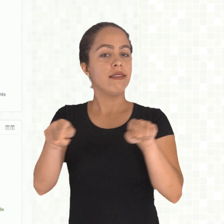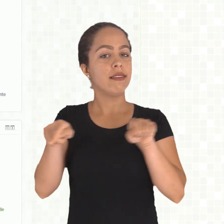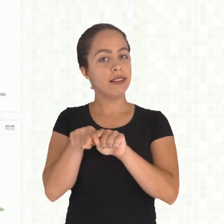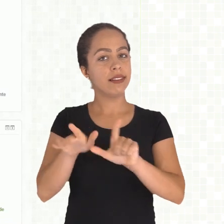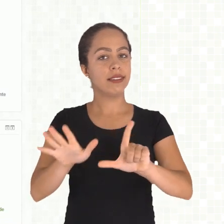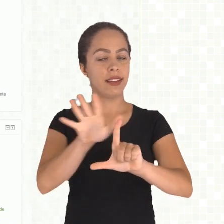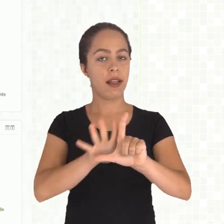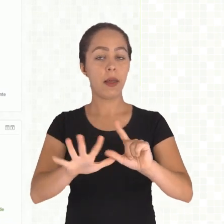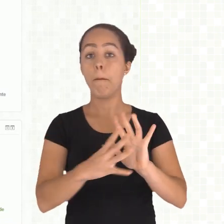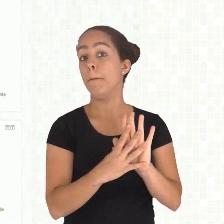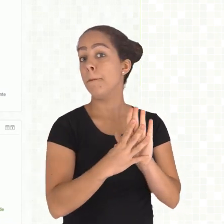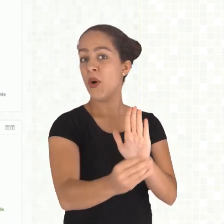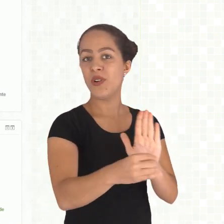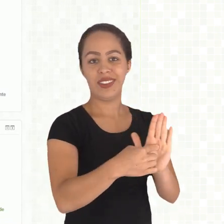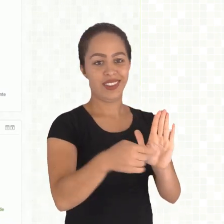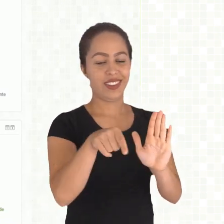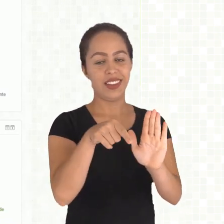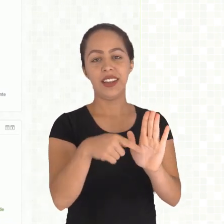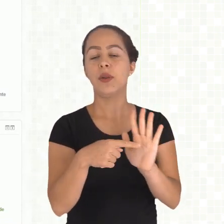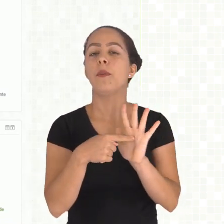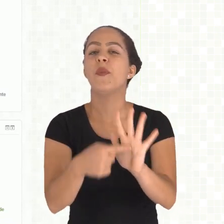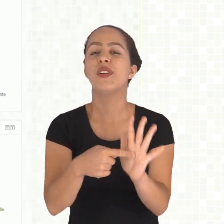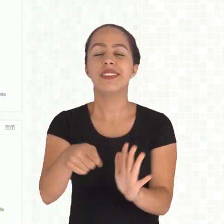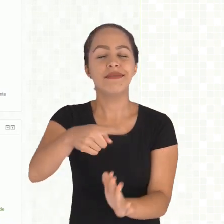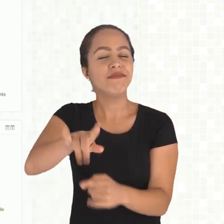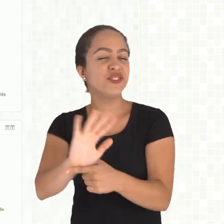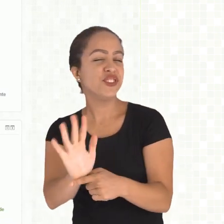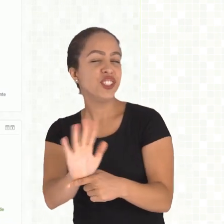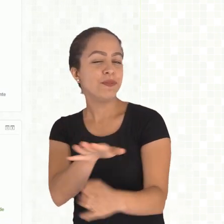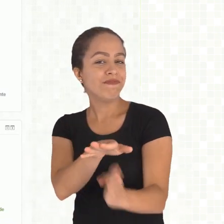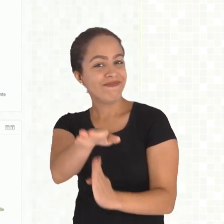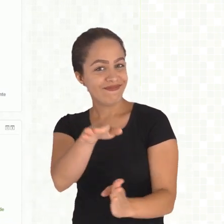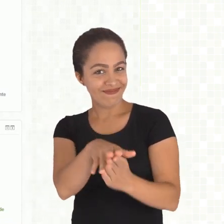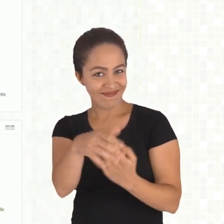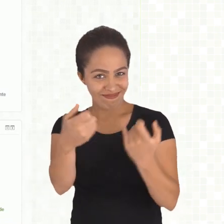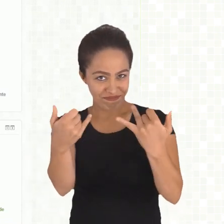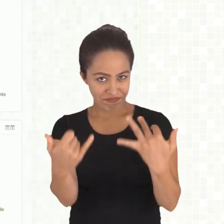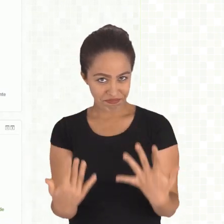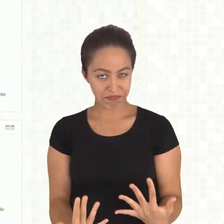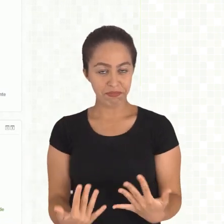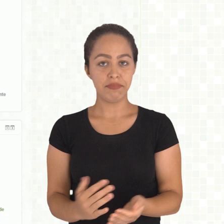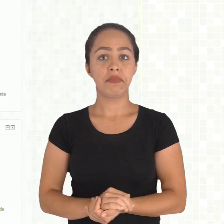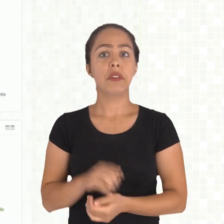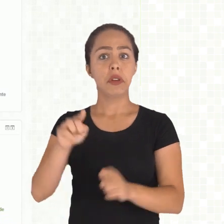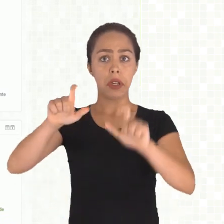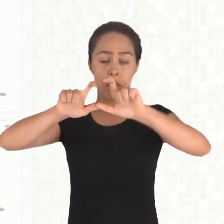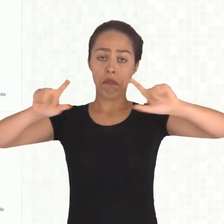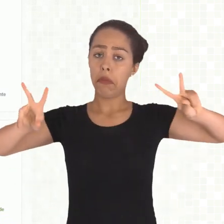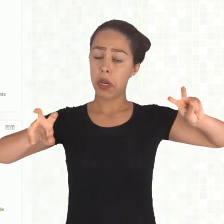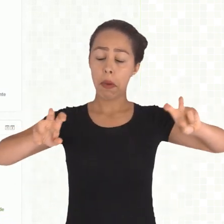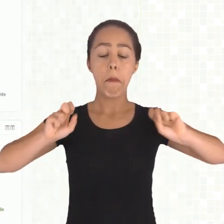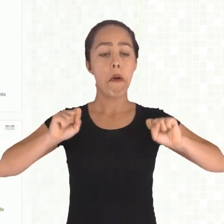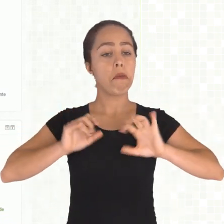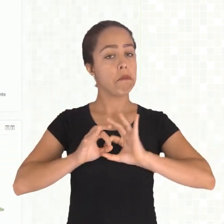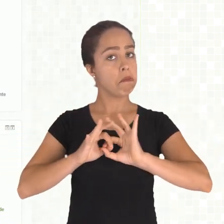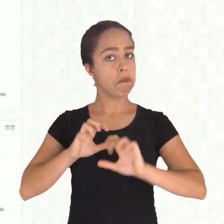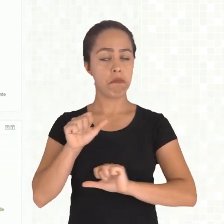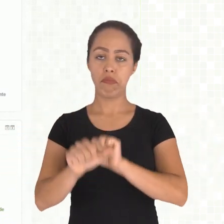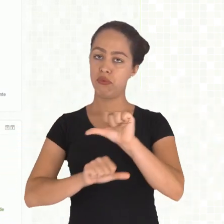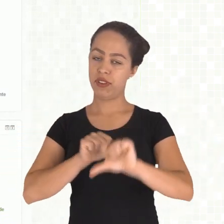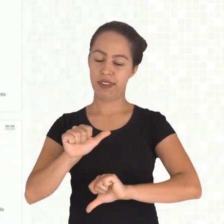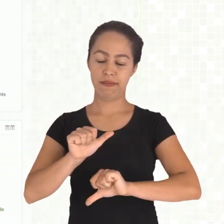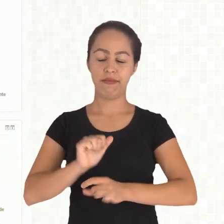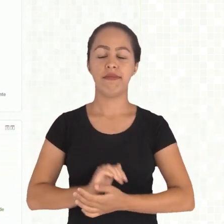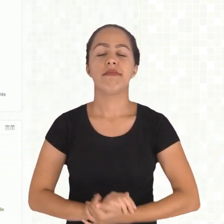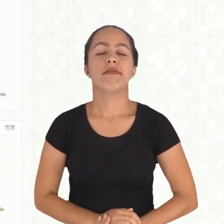O nome da categoria fica com o nome da sala, tá? Como se fosse uma categoria padrão, que você pode mudar se você quiser. Para